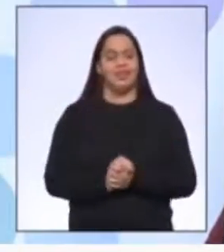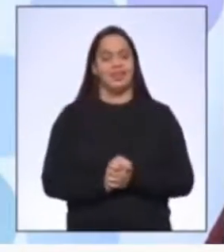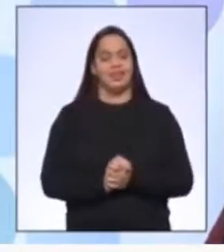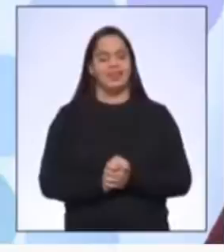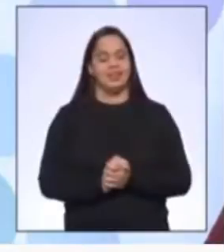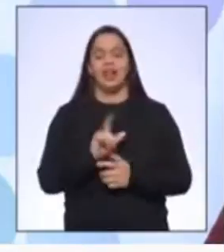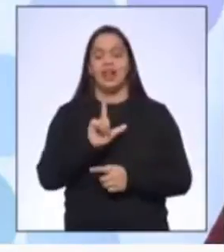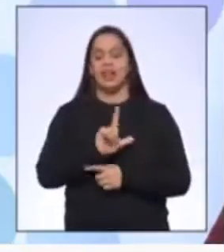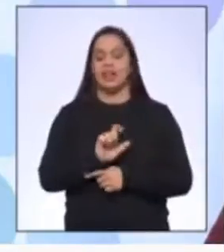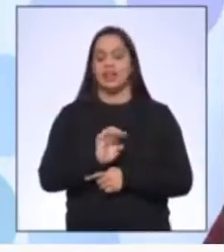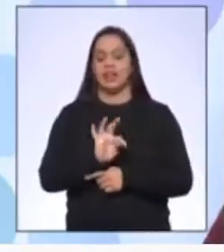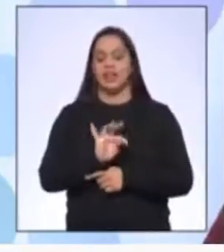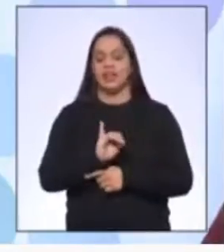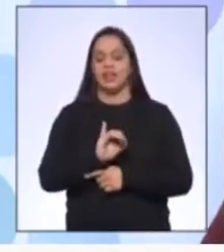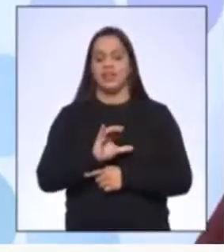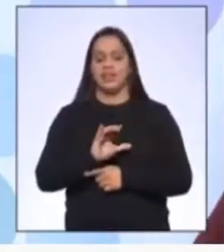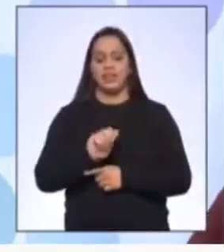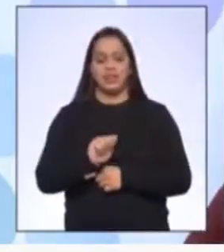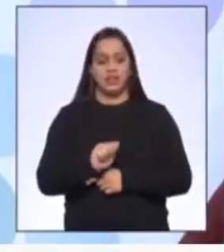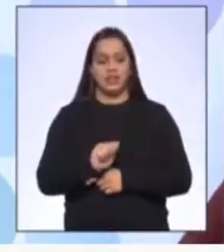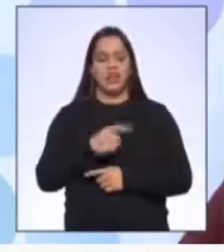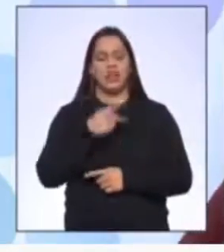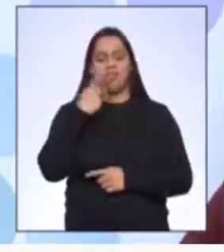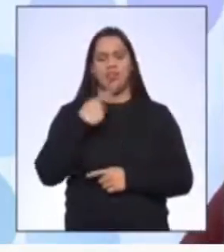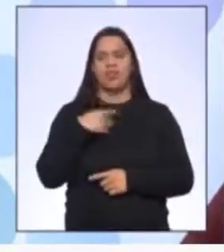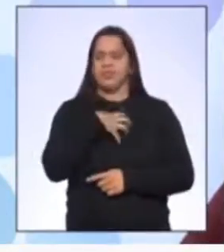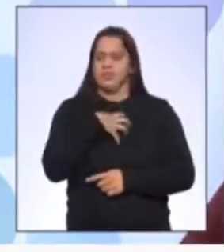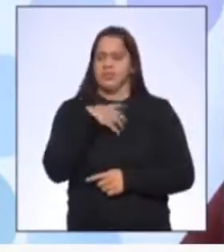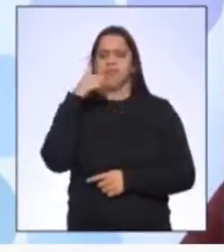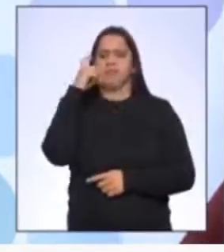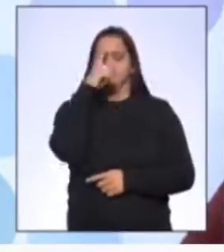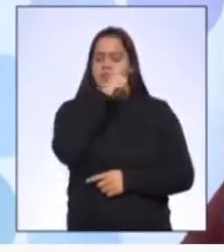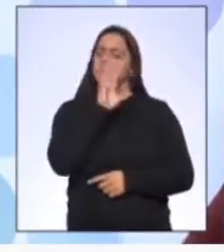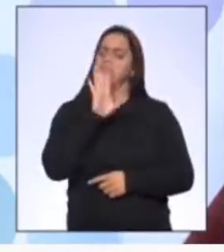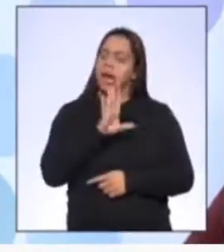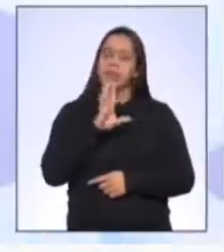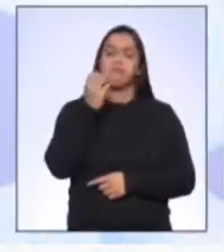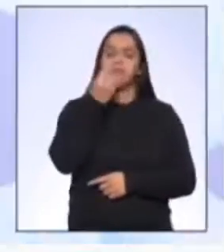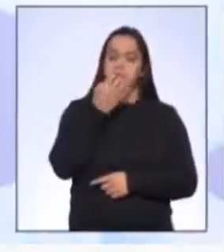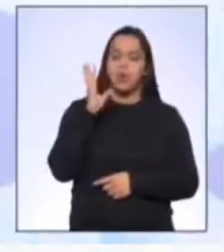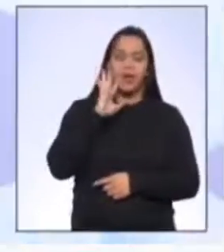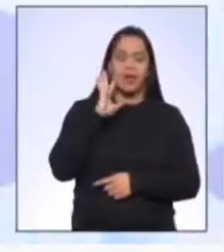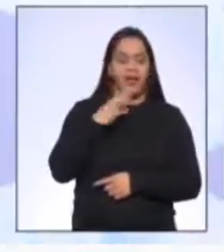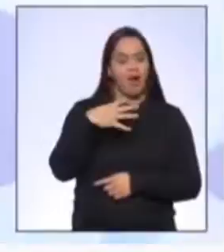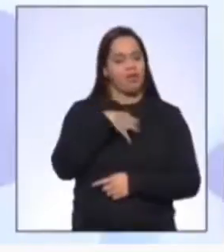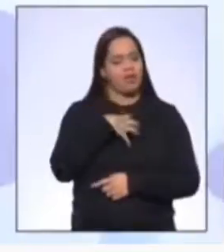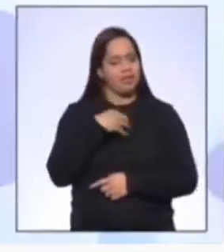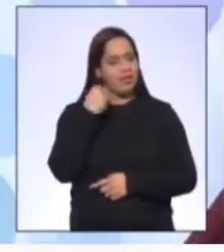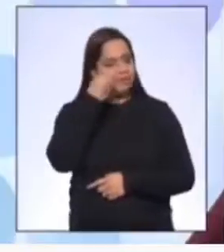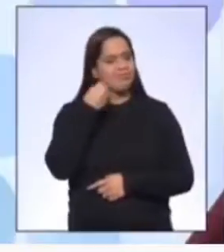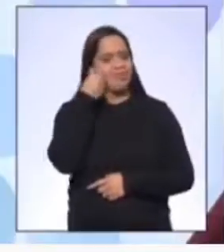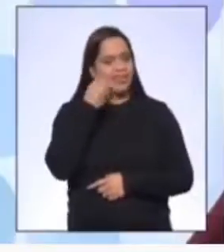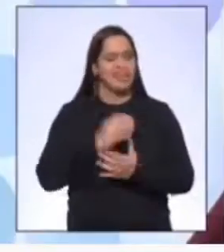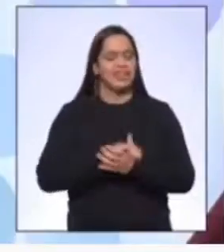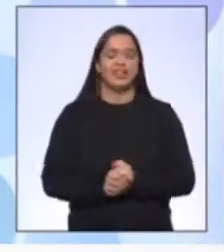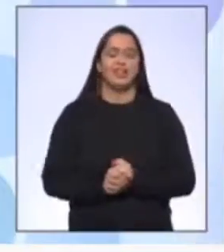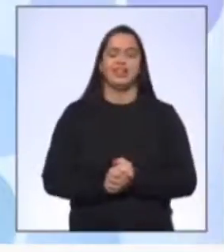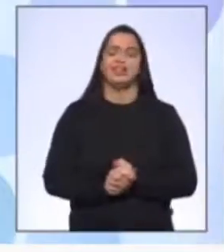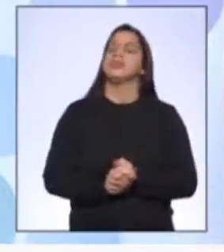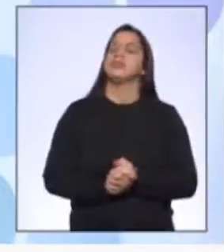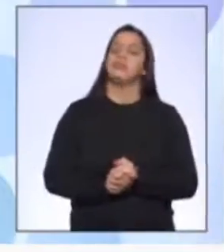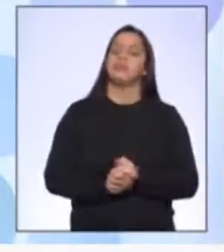a letícia ela sentiu muita dificuldade mas eu sou muito legal vivenciar isso a ana